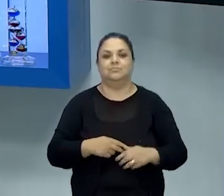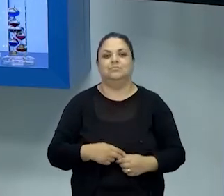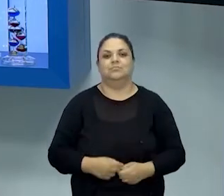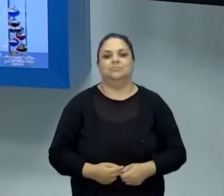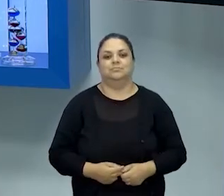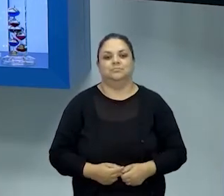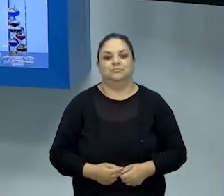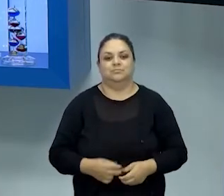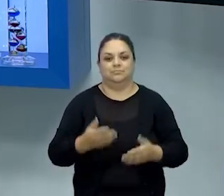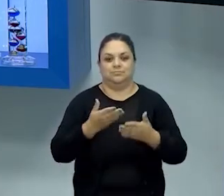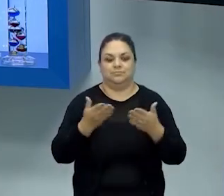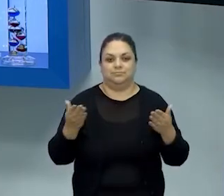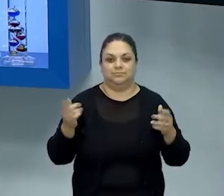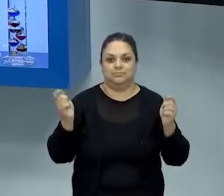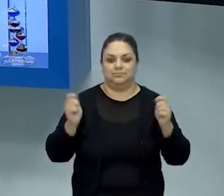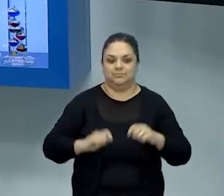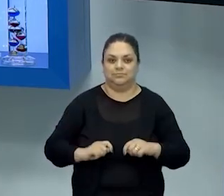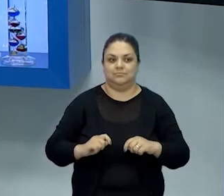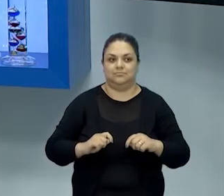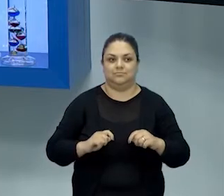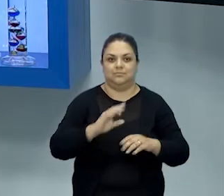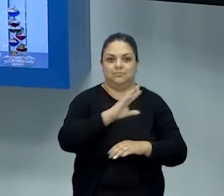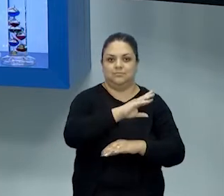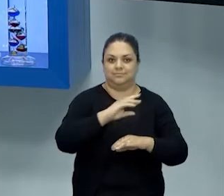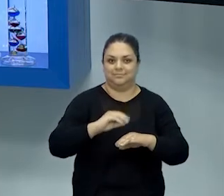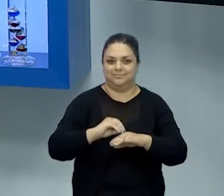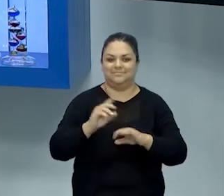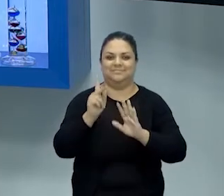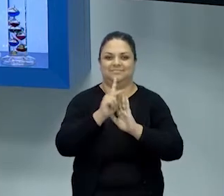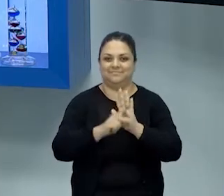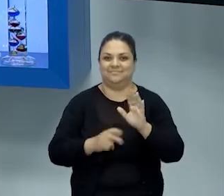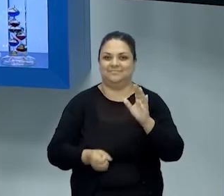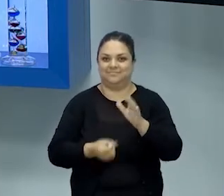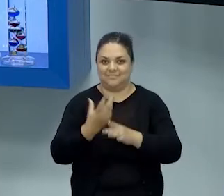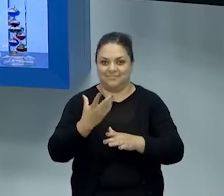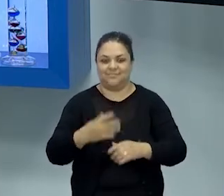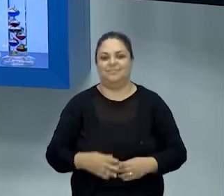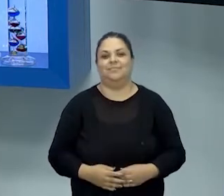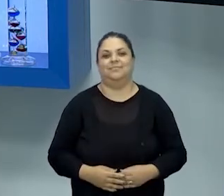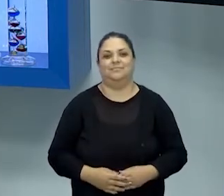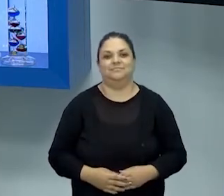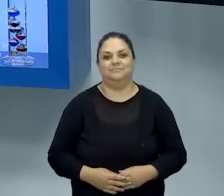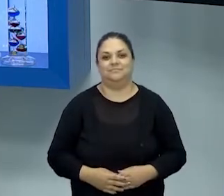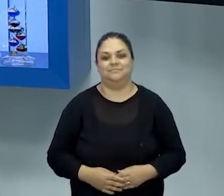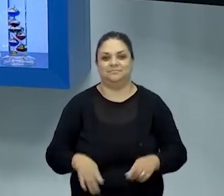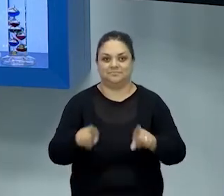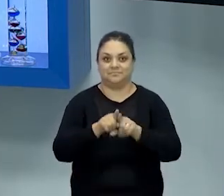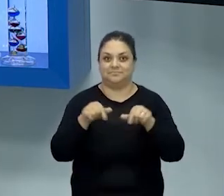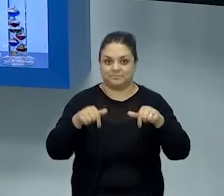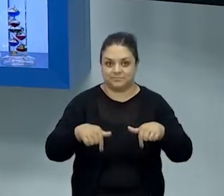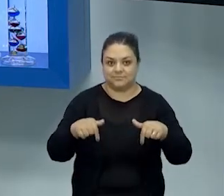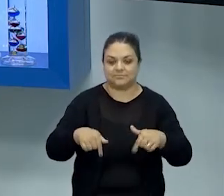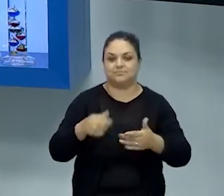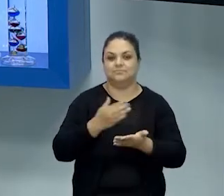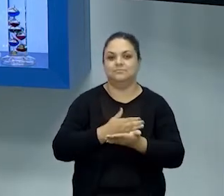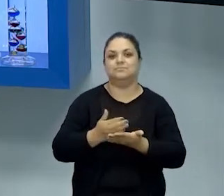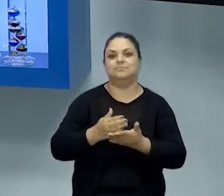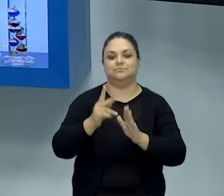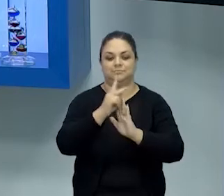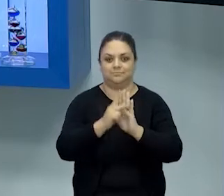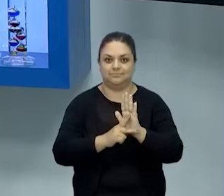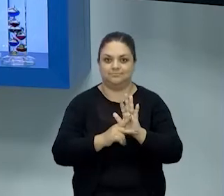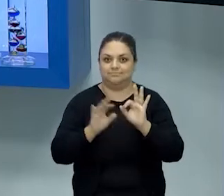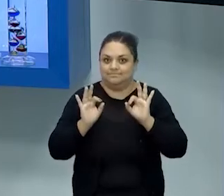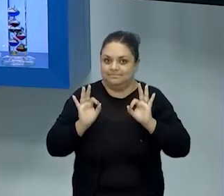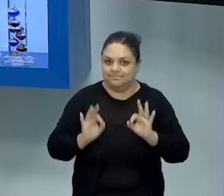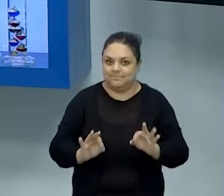estarem se baseando para fazer esse projeto. E agora a gente vai começar o projeto propriamente dito, né? Então